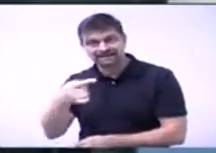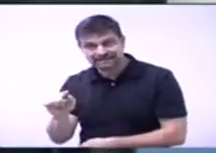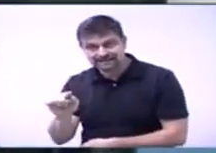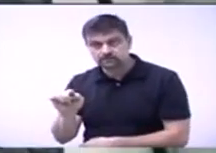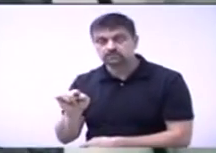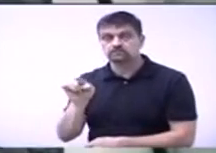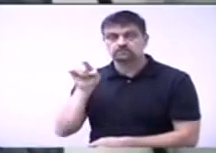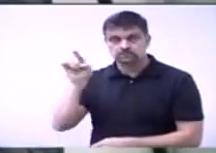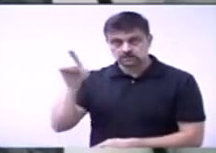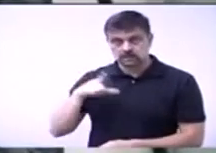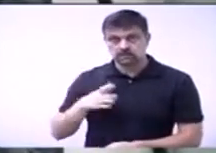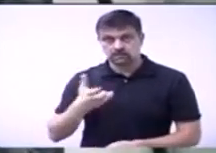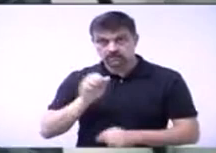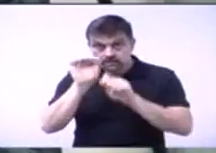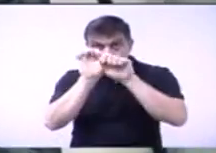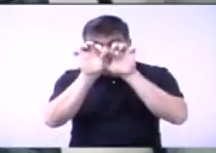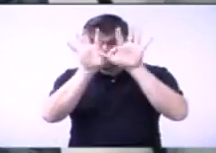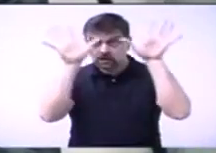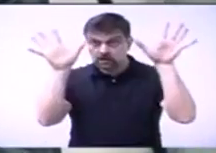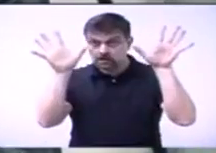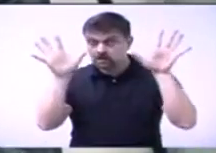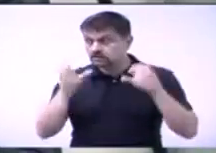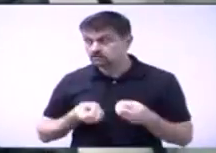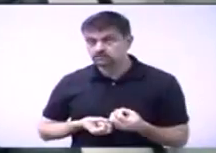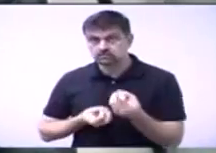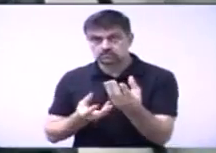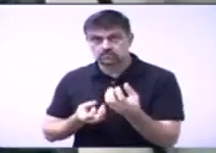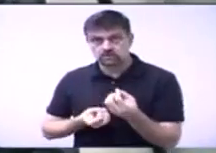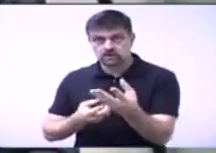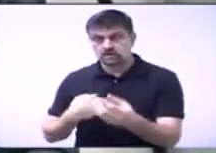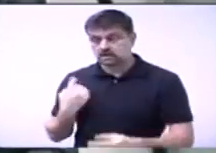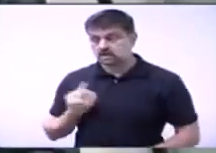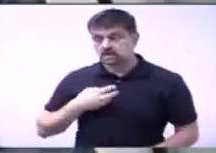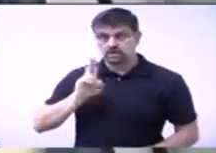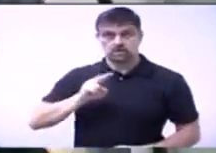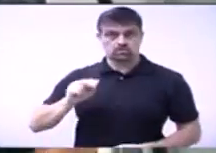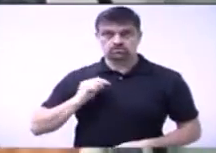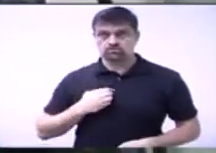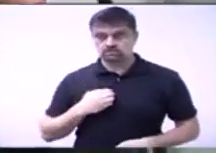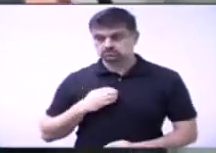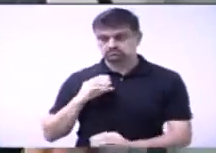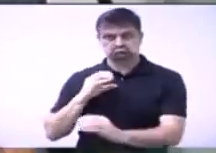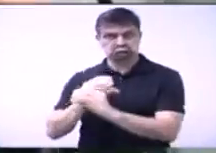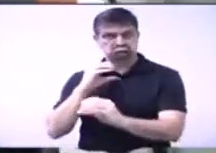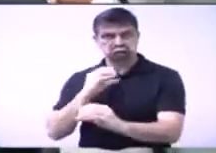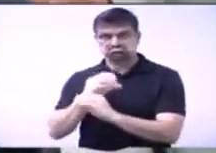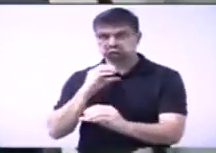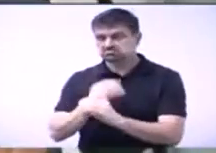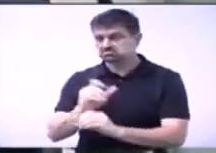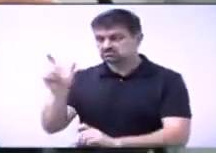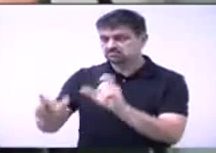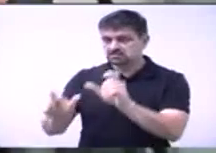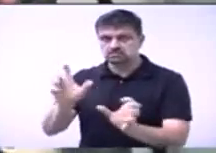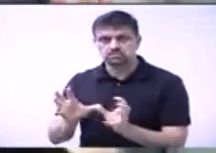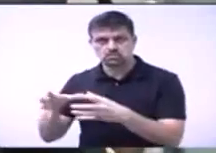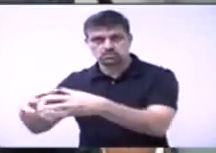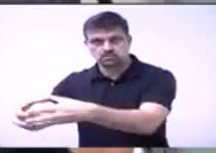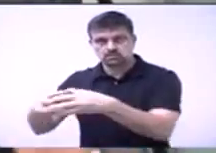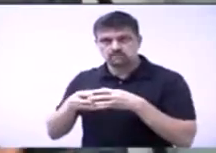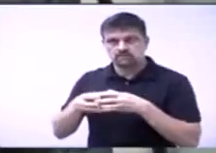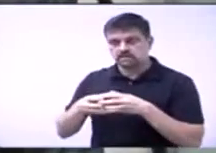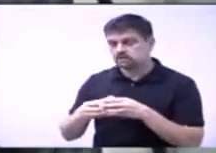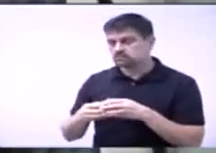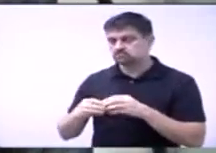inclusive, que fique bem claro, eu nunca me neguei a atender ninguém. Atendi comissão dos trabalhadores, comissão do sindicato, comissão de todo